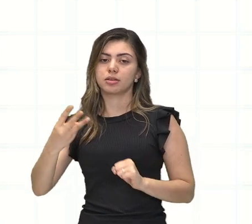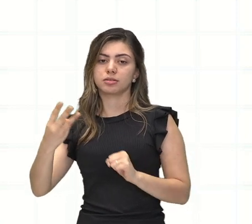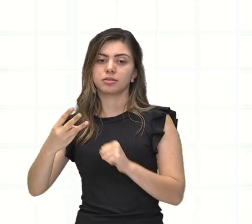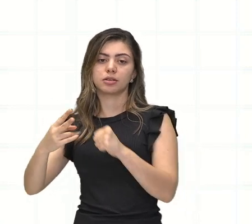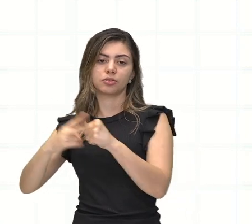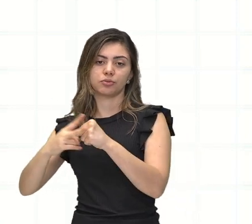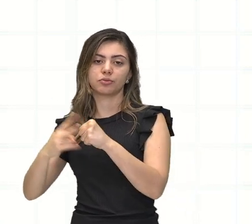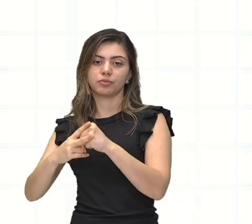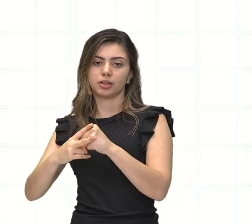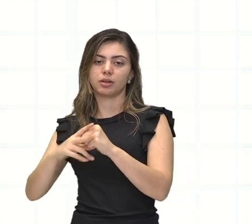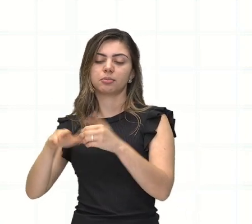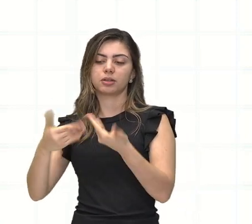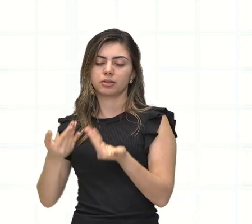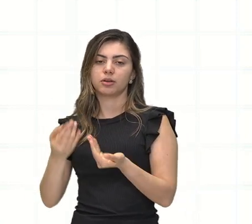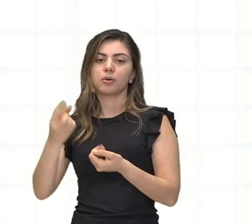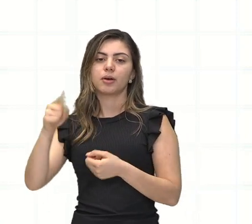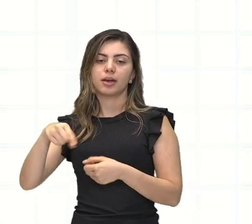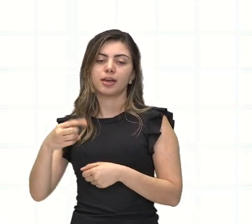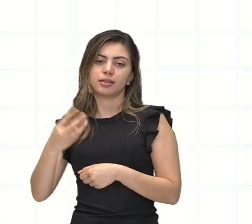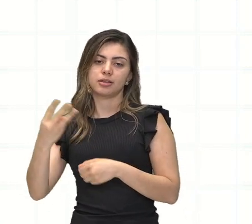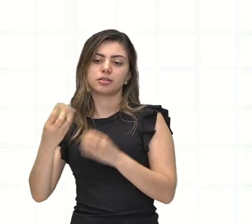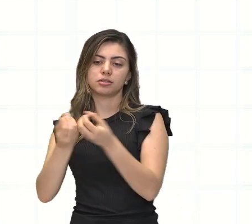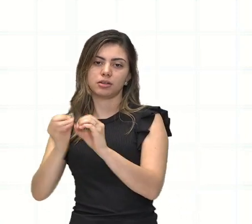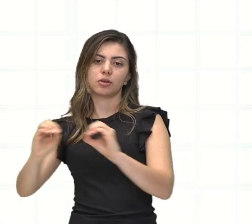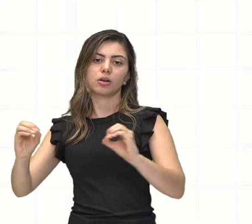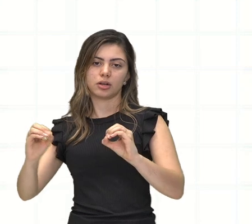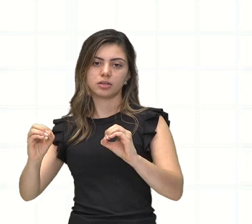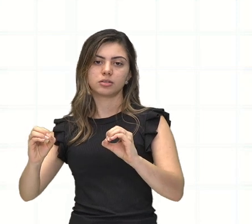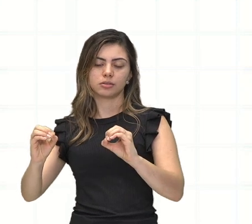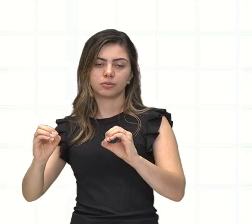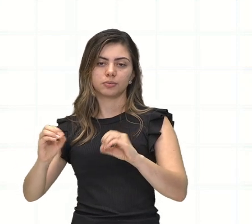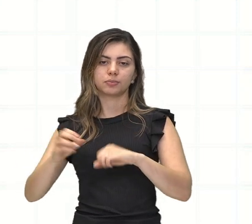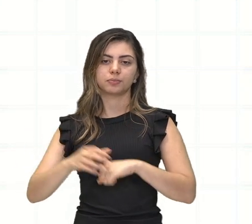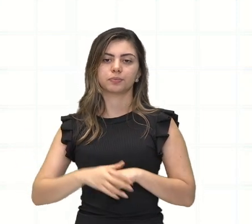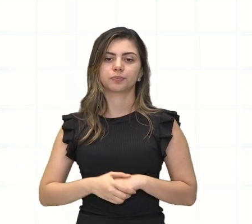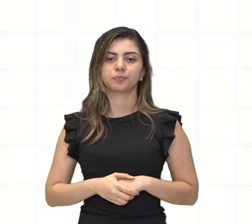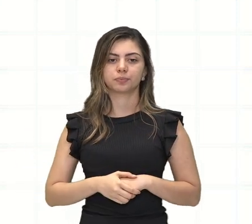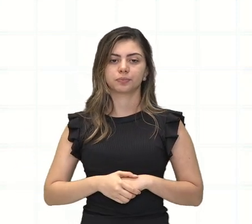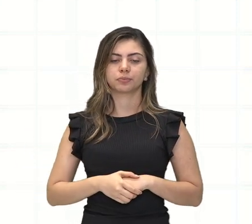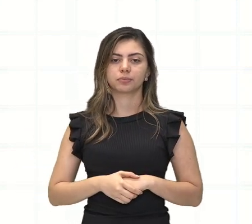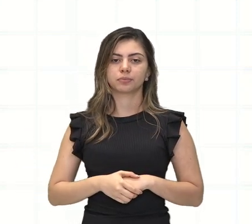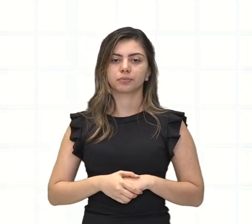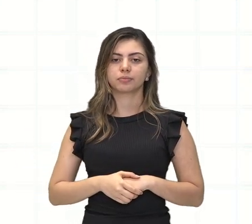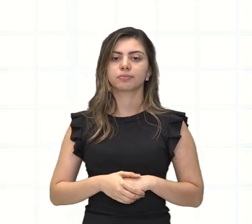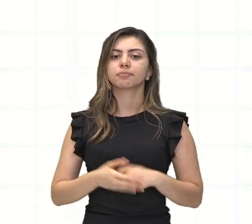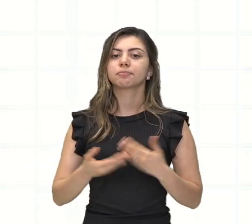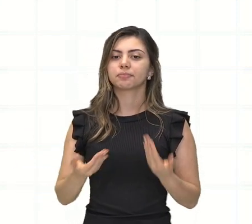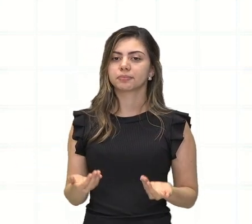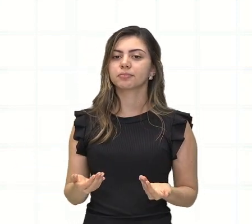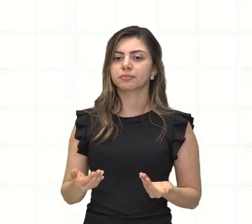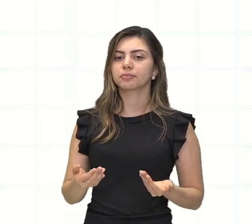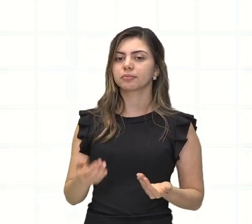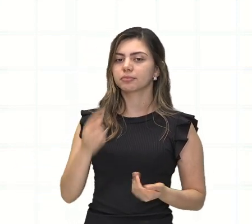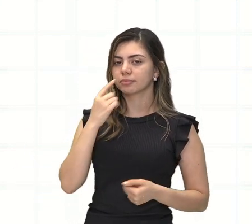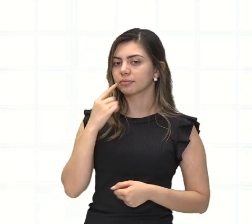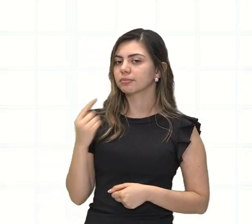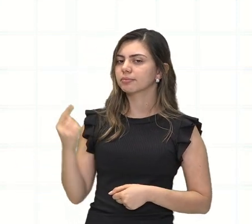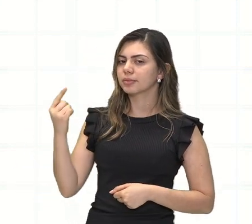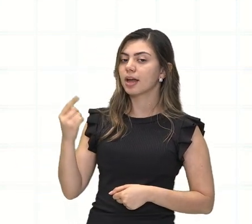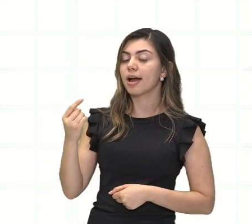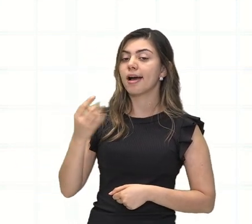a terceira oração, correto? E aqui